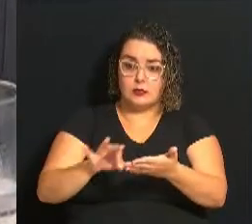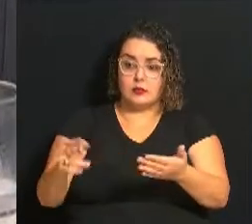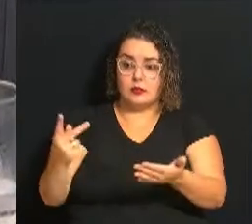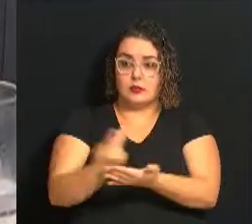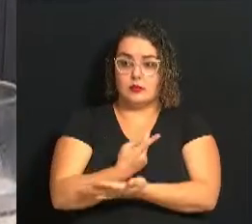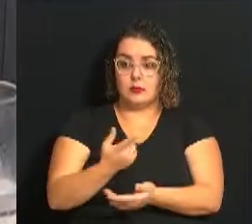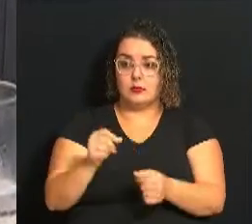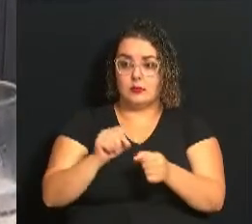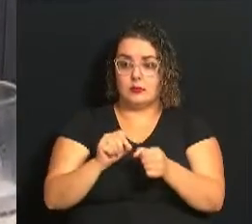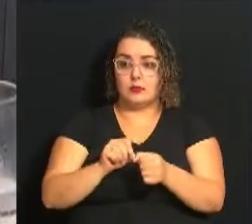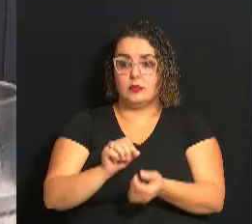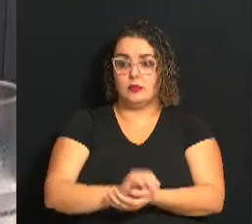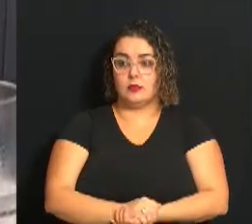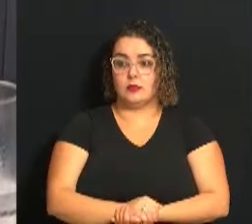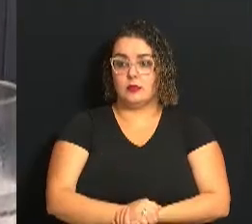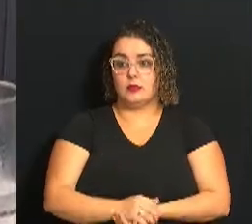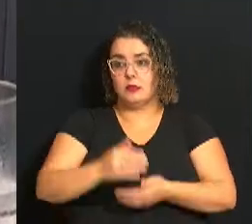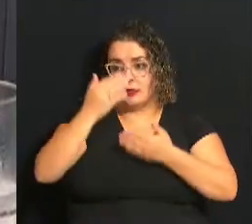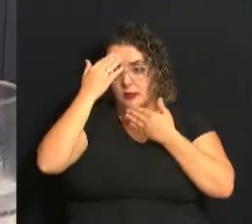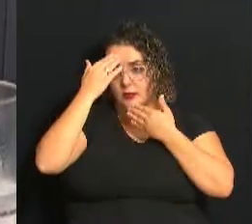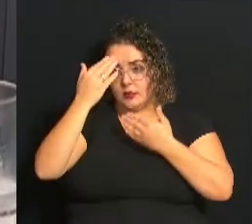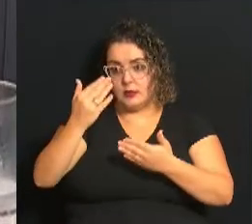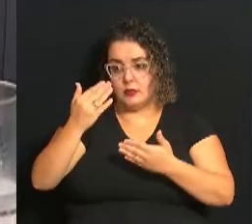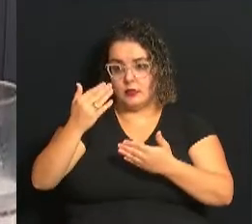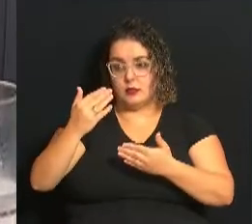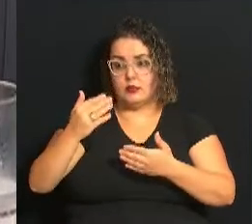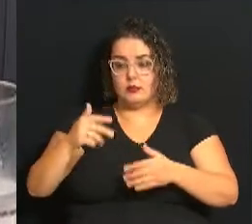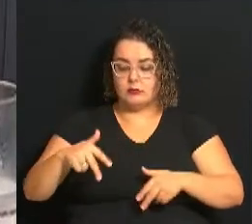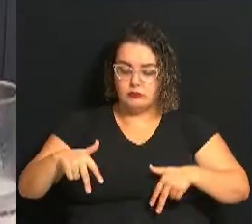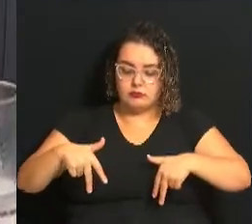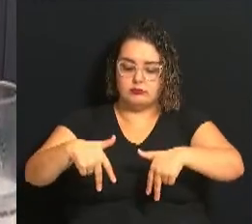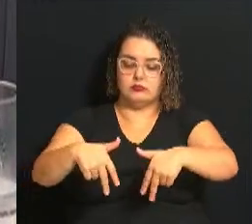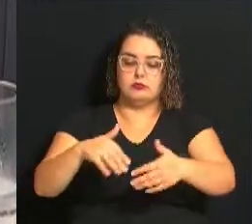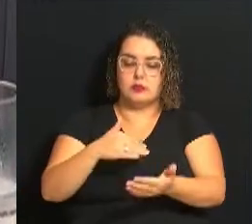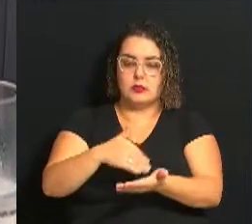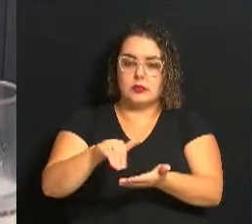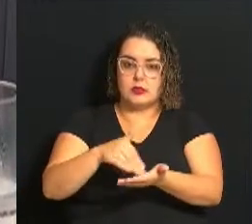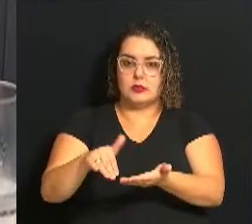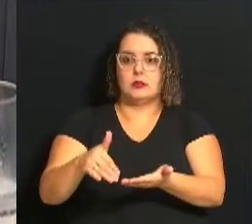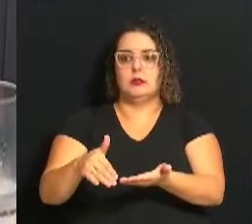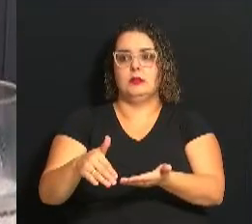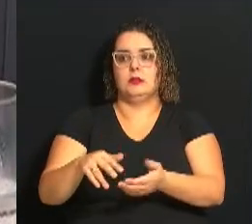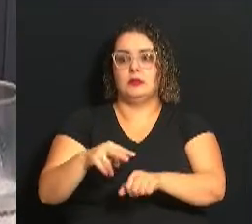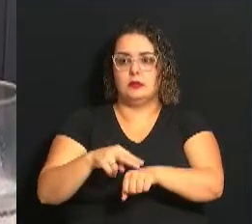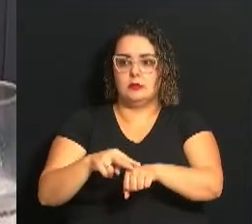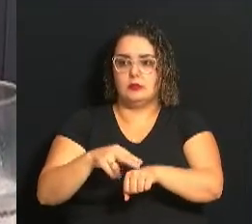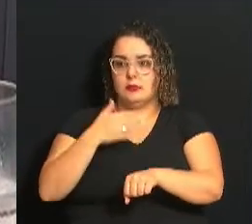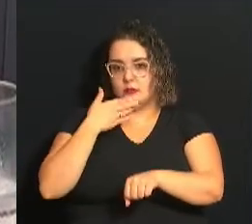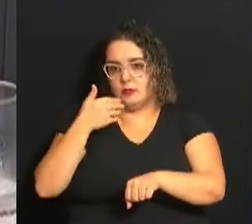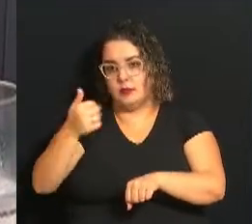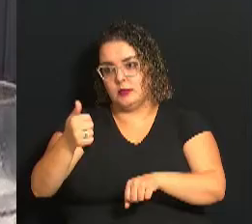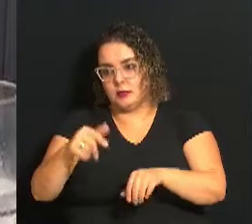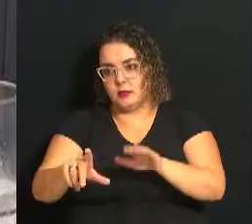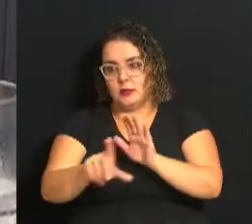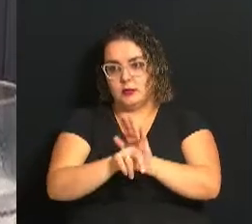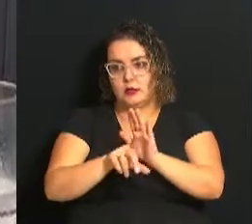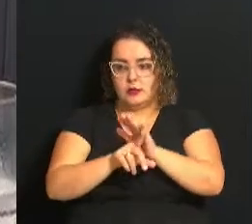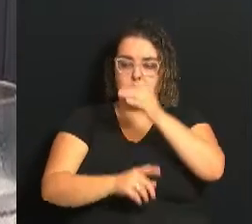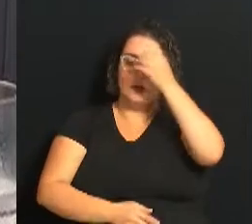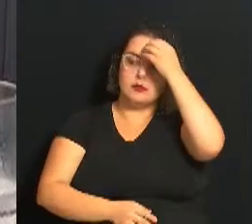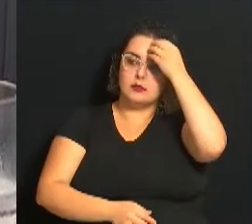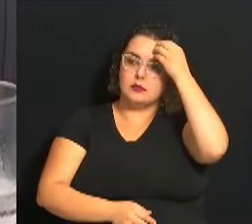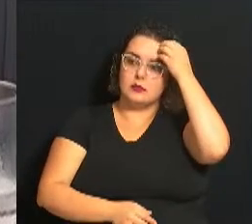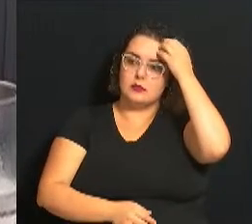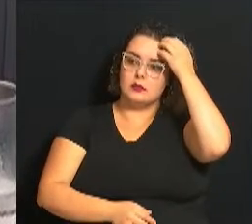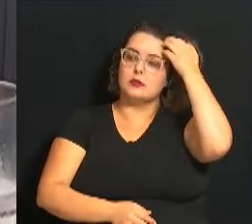Então, quero agradecer muito a disponibilidade da Secretaria do Verde para melhorar a legislação nesse sentido. E nós temos